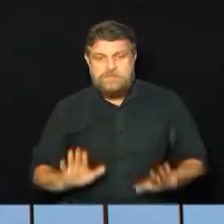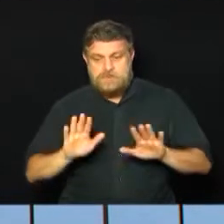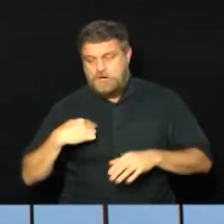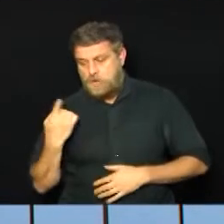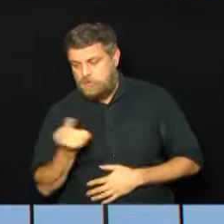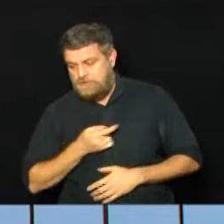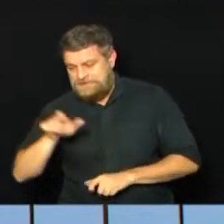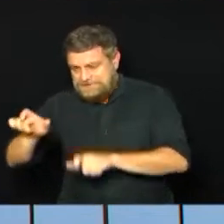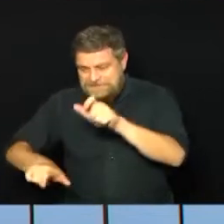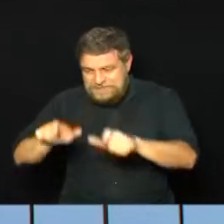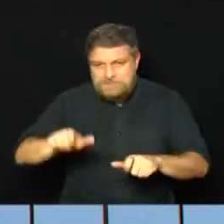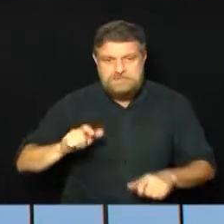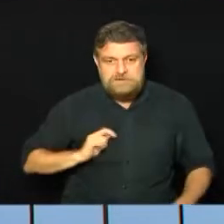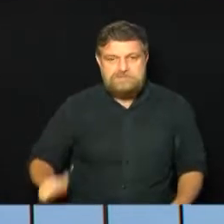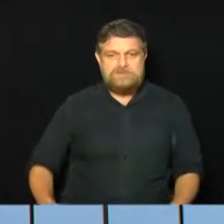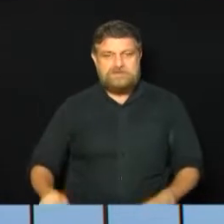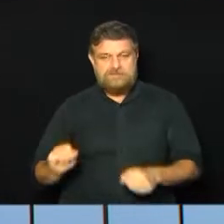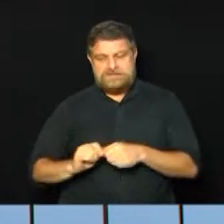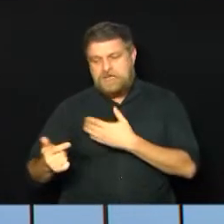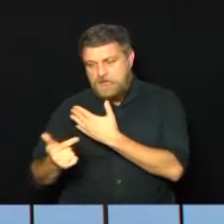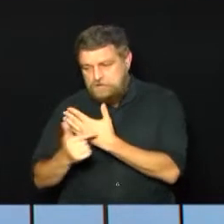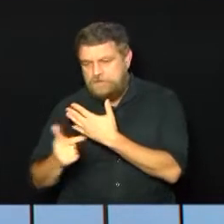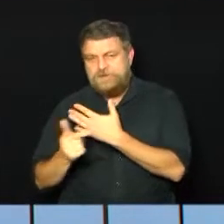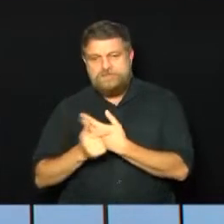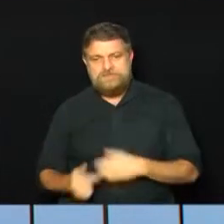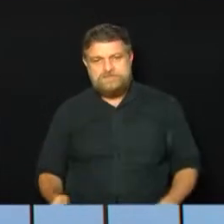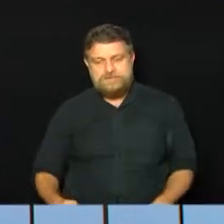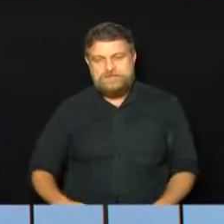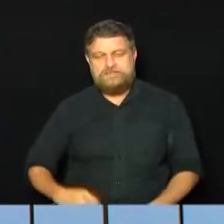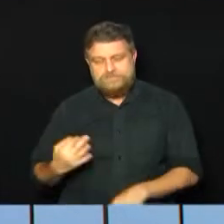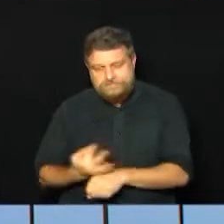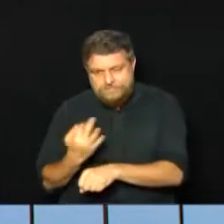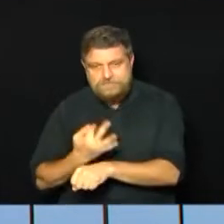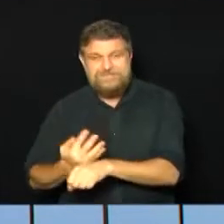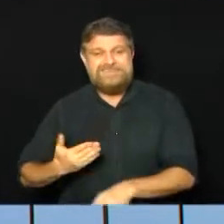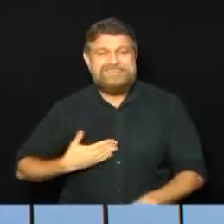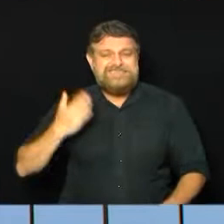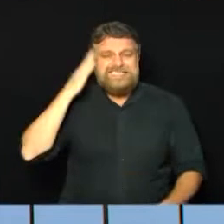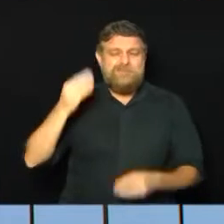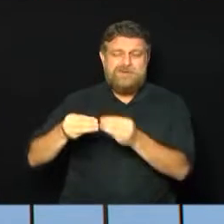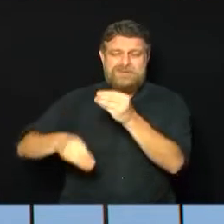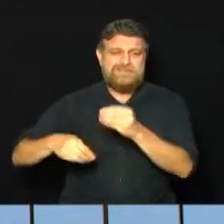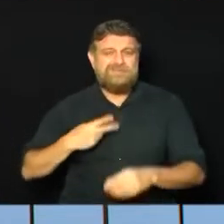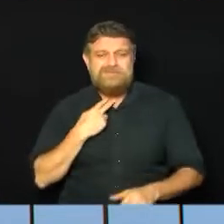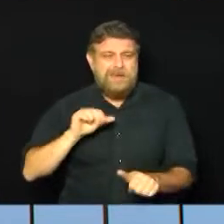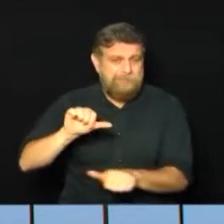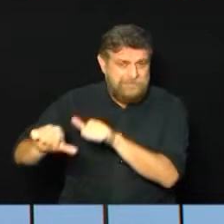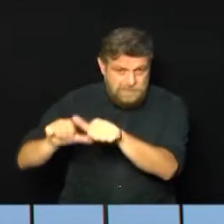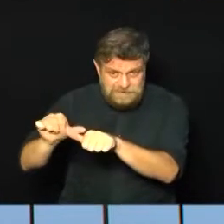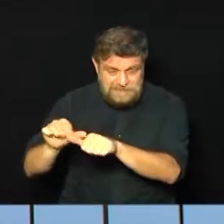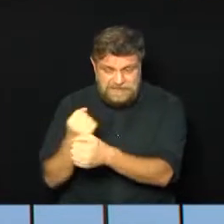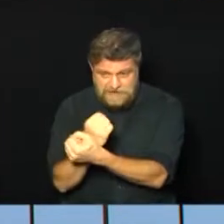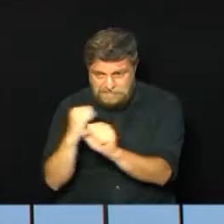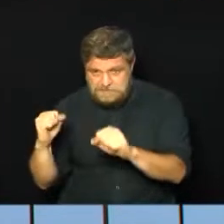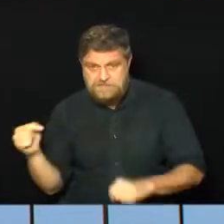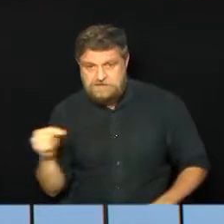o cidadão, ficar fazendo esse papel de enxugar gelo e correr atrás de prejuízo, que a gente sabe que muitas vezes a gente não consegue reverter, vai ser aquela questão